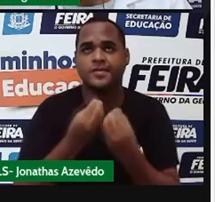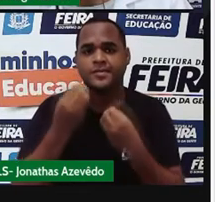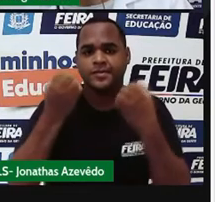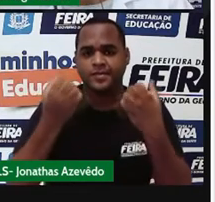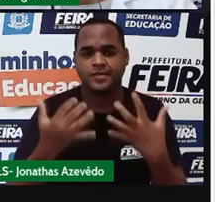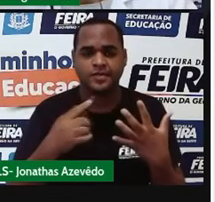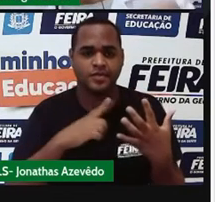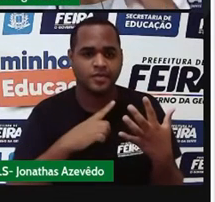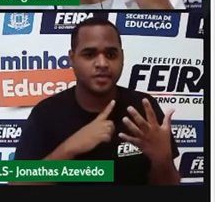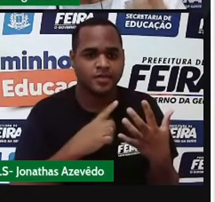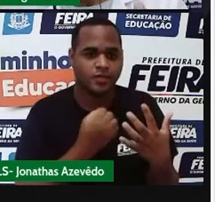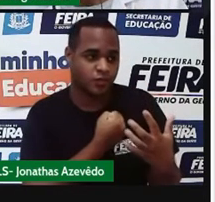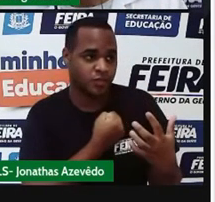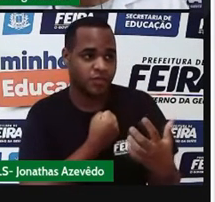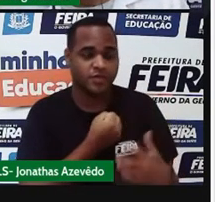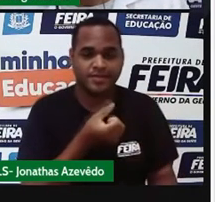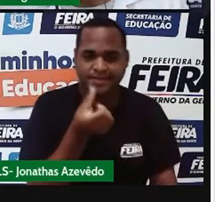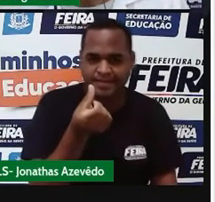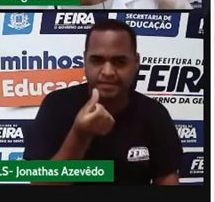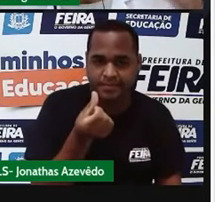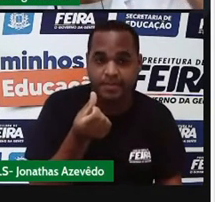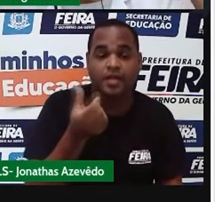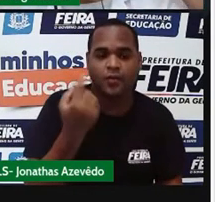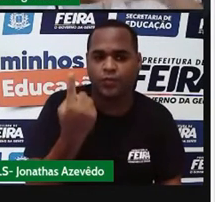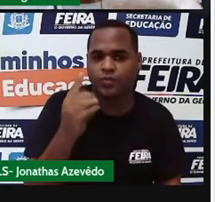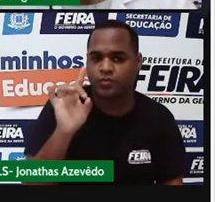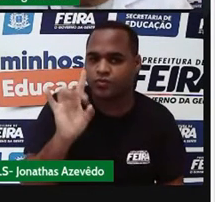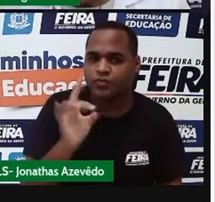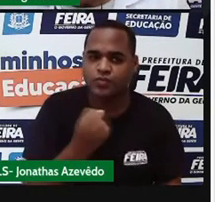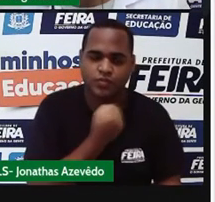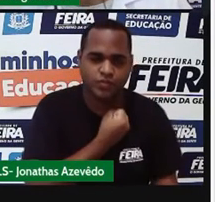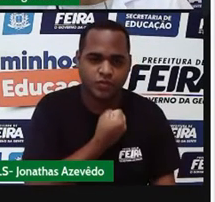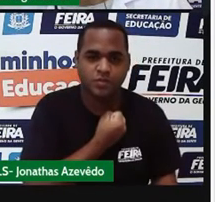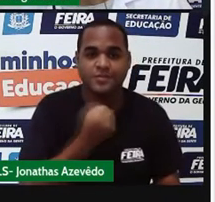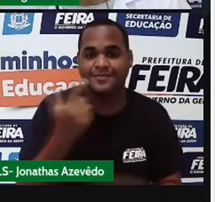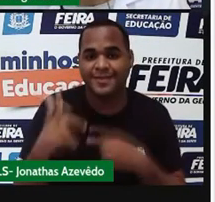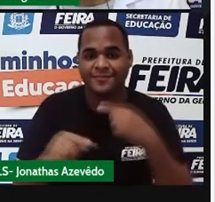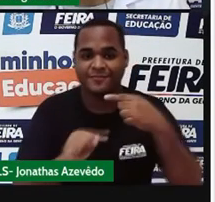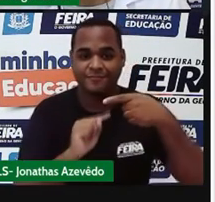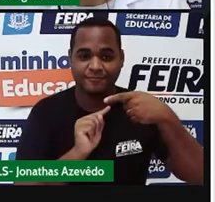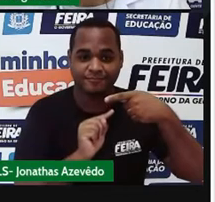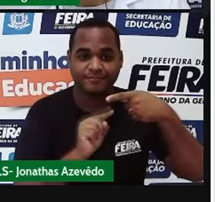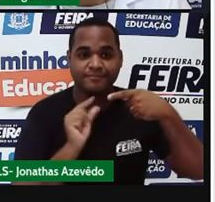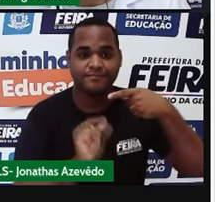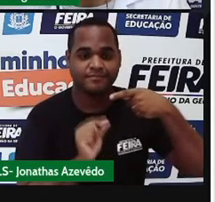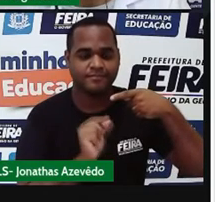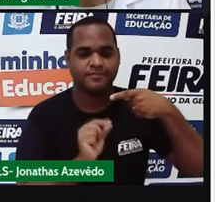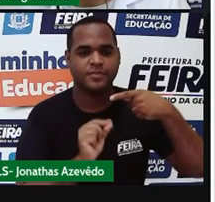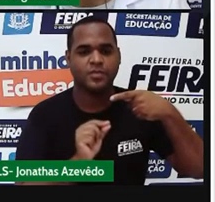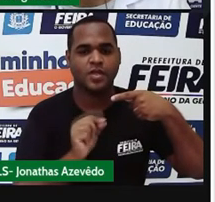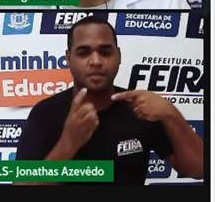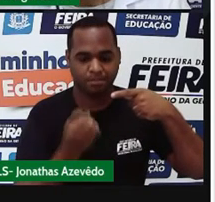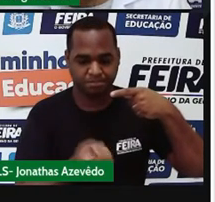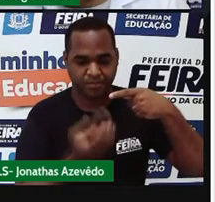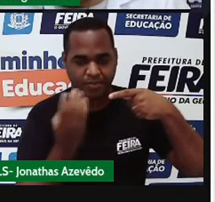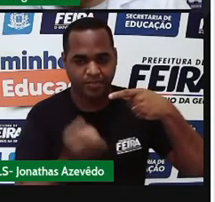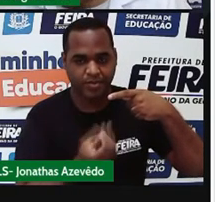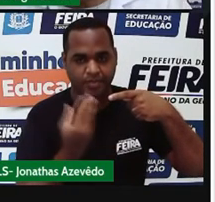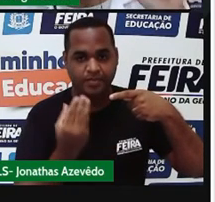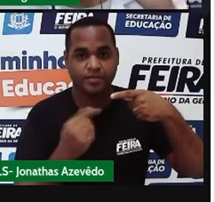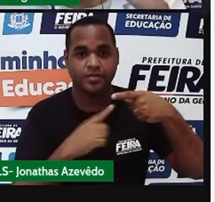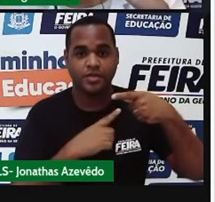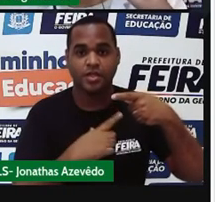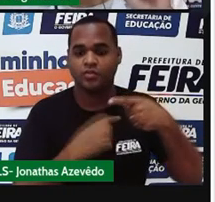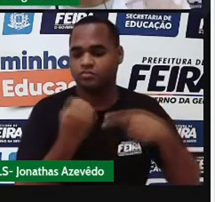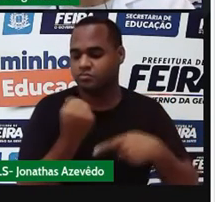algarismo 6 é um algarismo só então lá embaixo na fração vai aparecer um